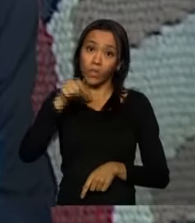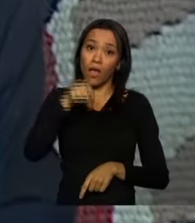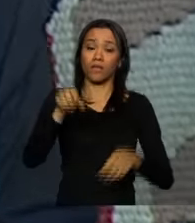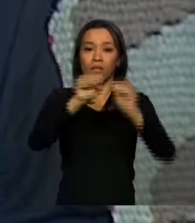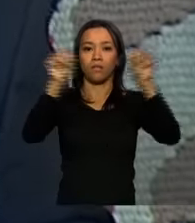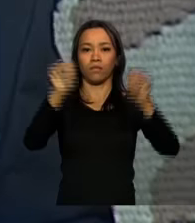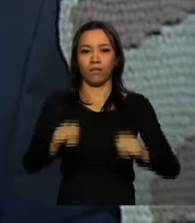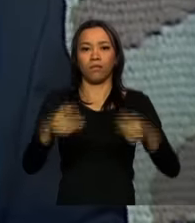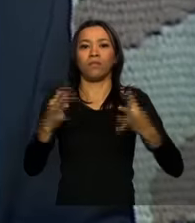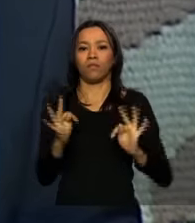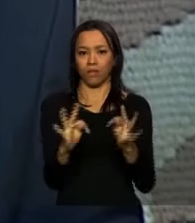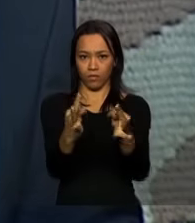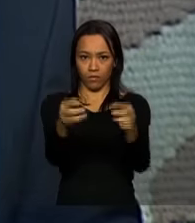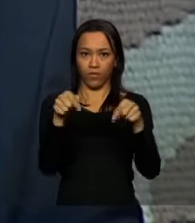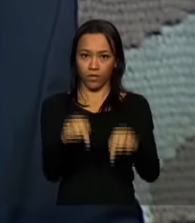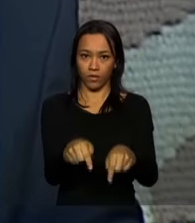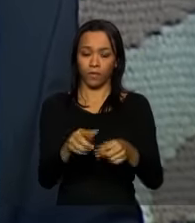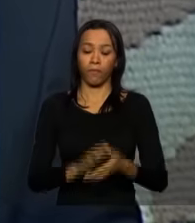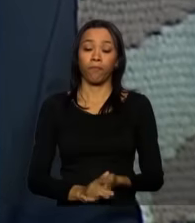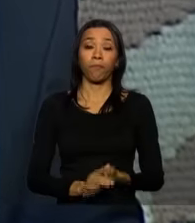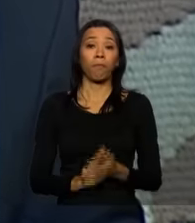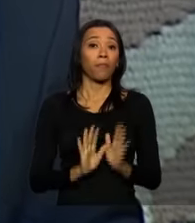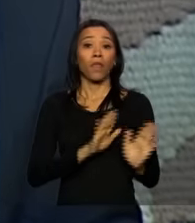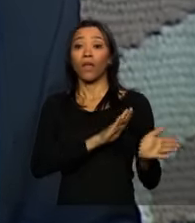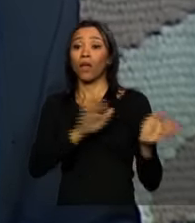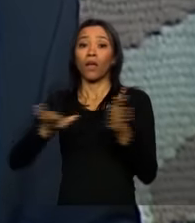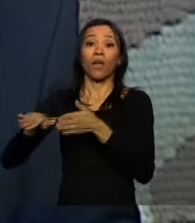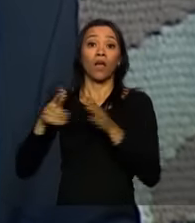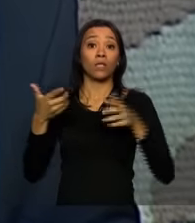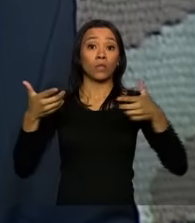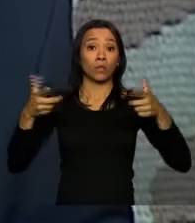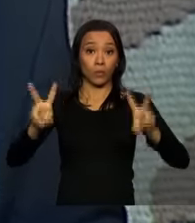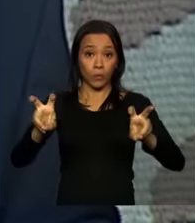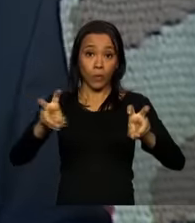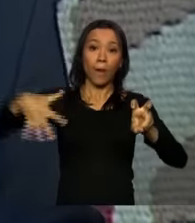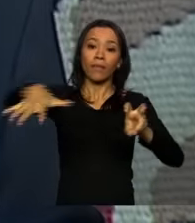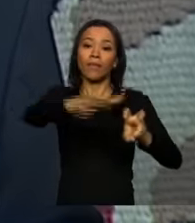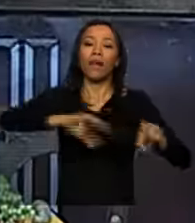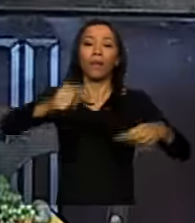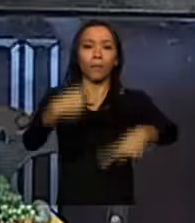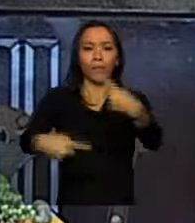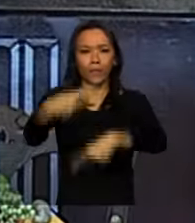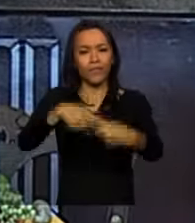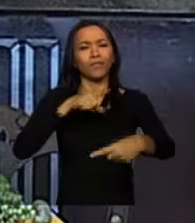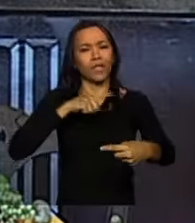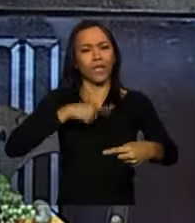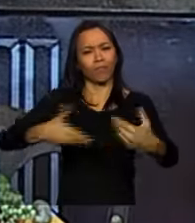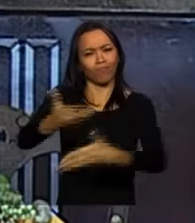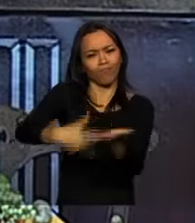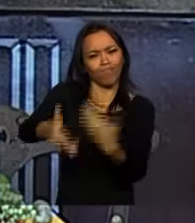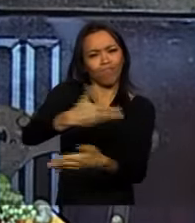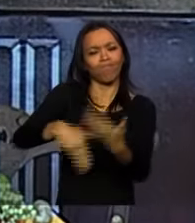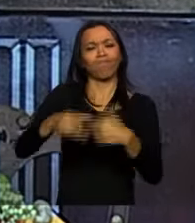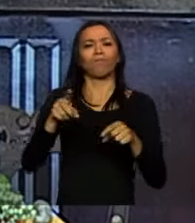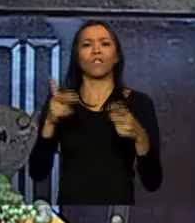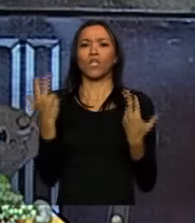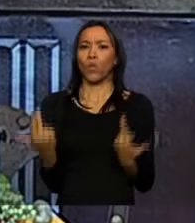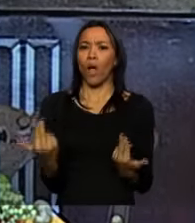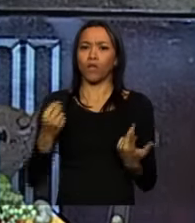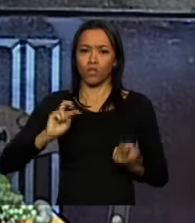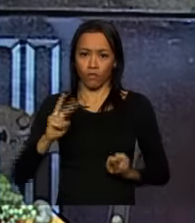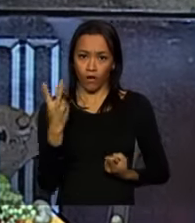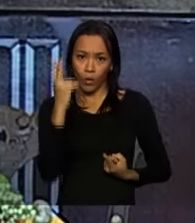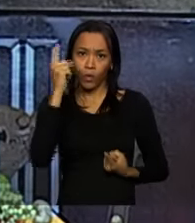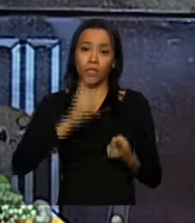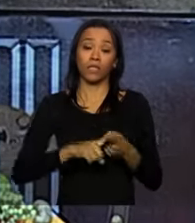de nossos países. No plano político, também estamos unidos por fortes laços, assentados em valores comuns, como